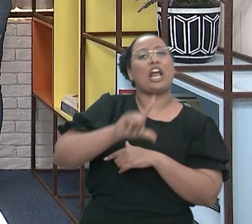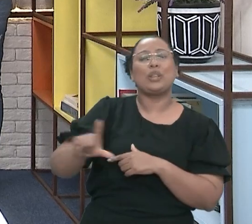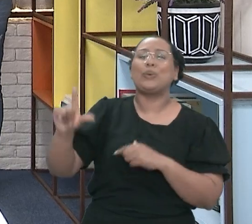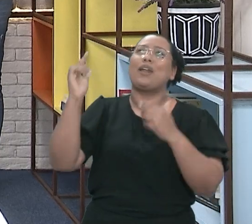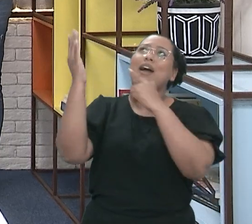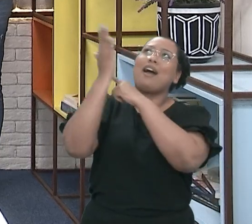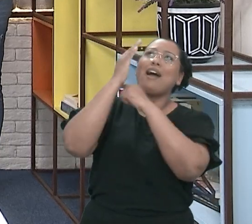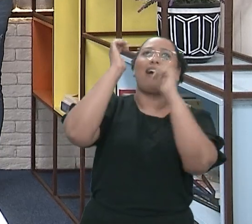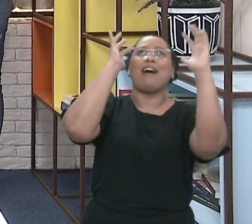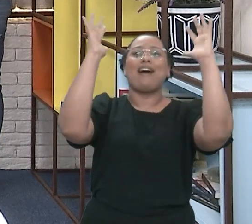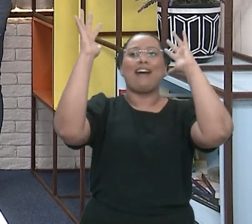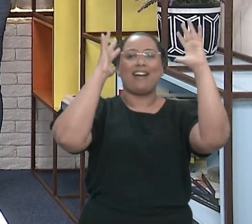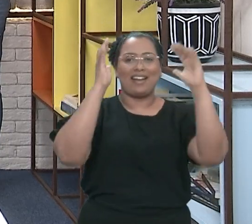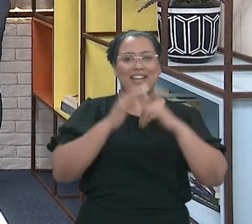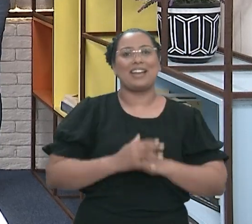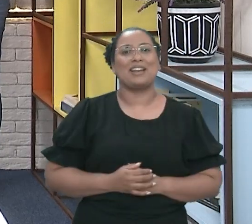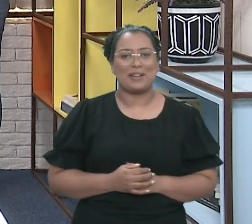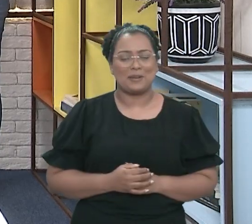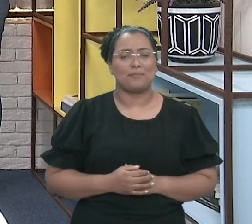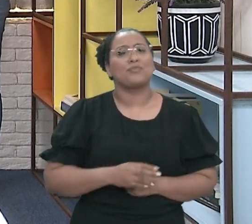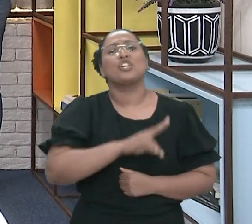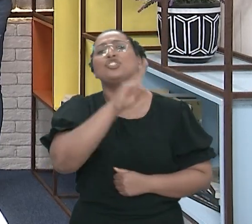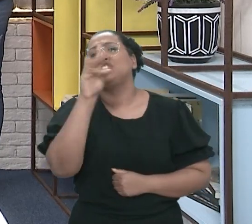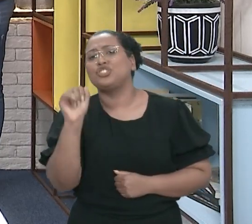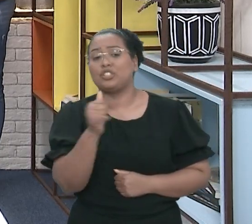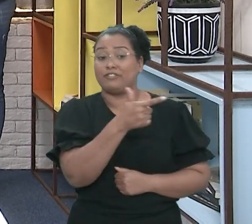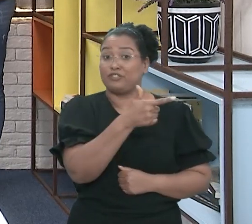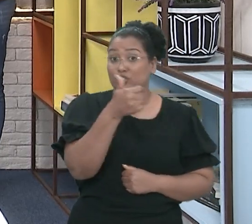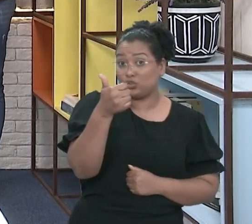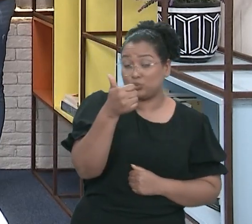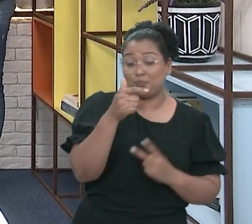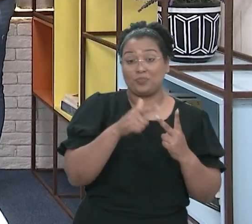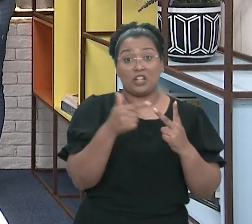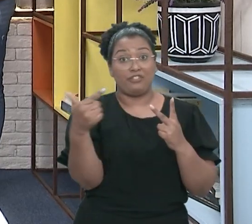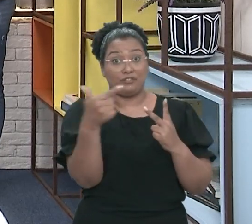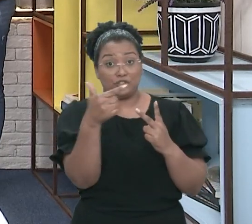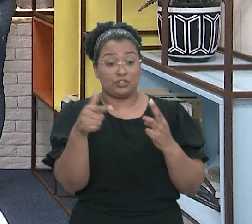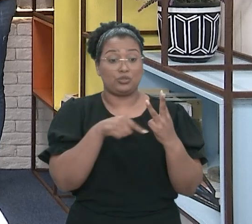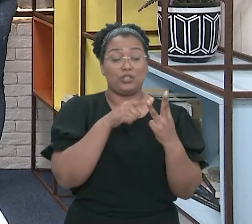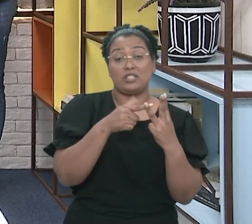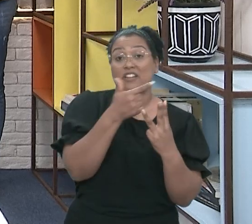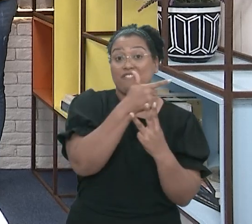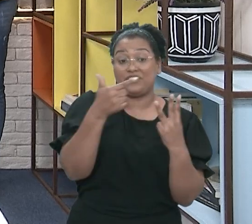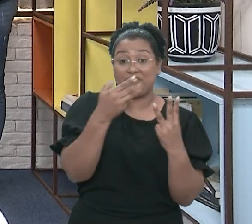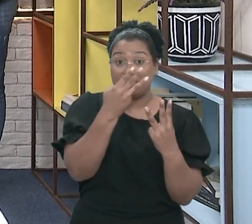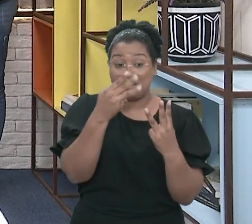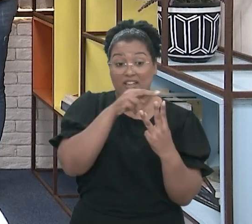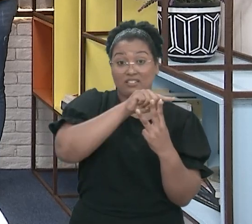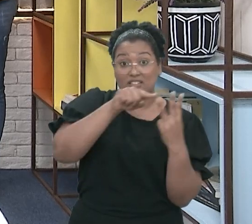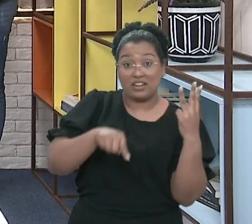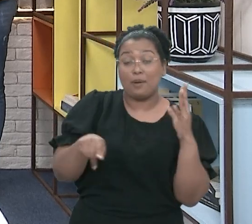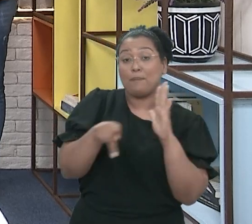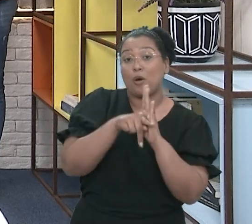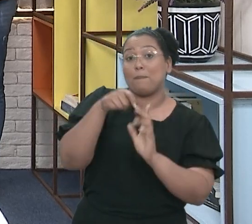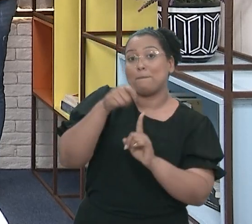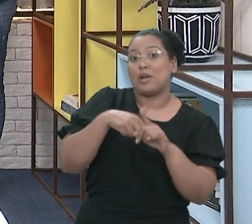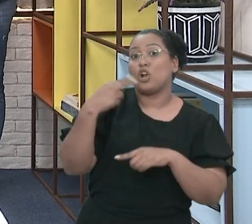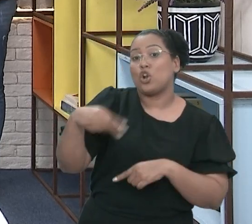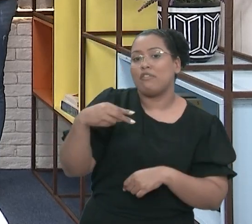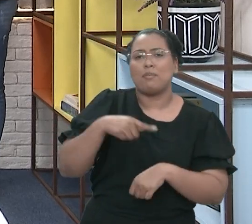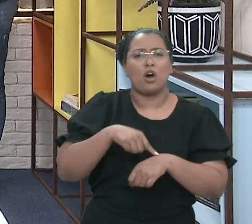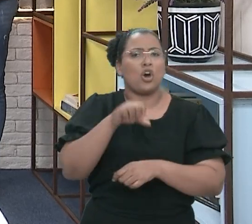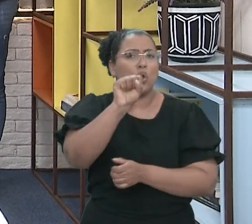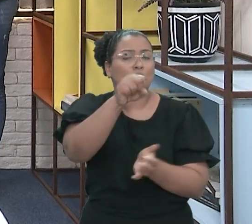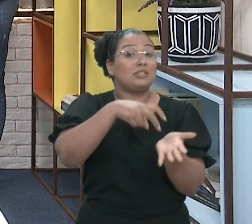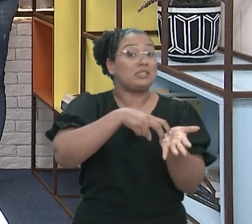infantil. O evento será realizado nos dias 21, 22 e 23 de novembro de 2024, a partir das 8